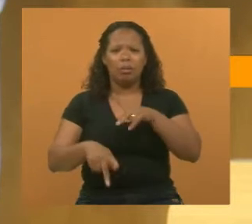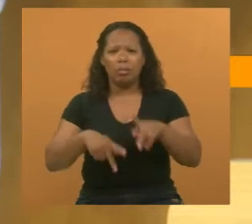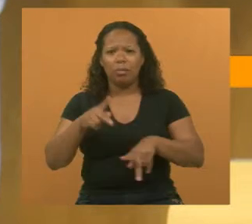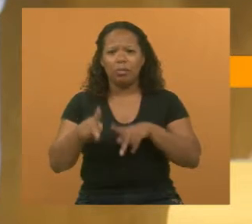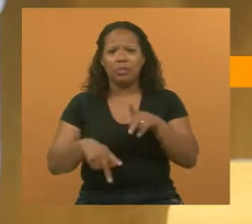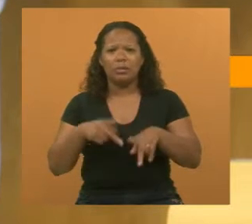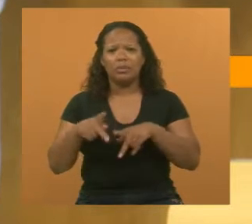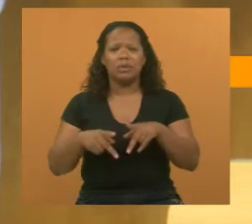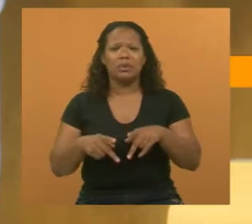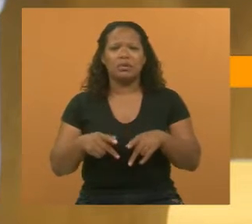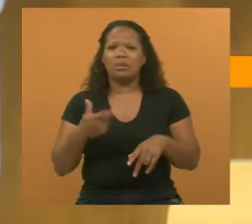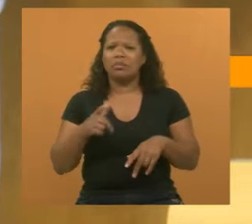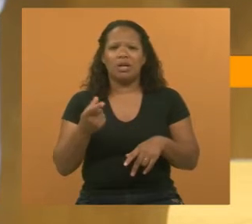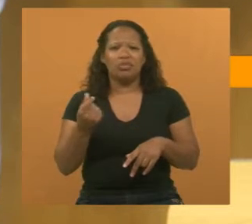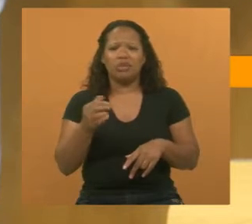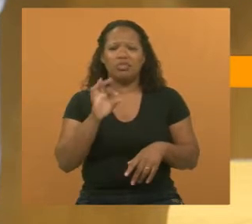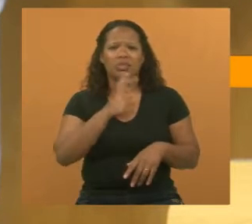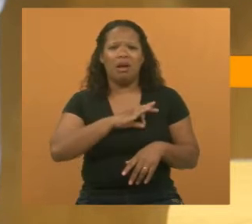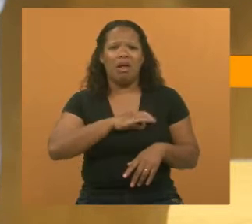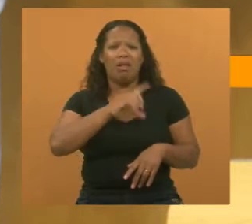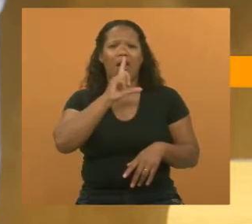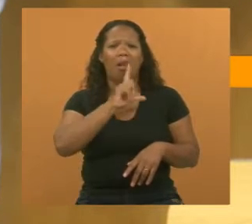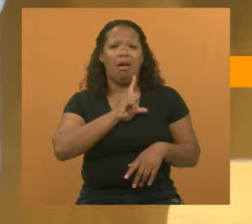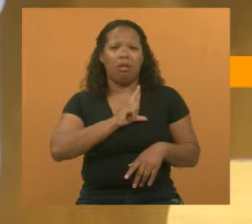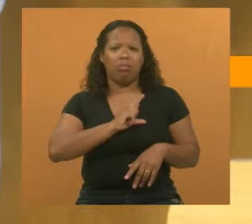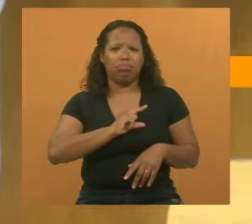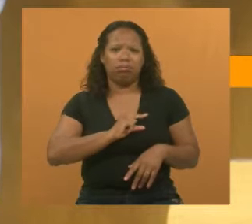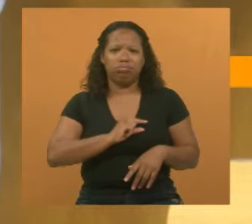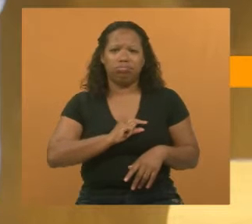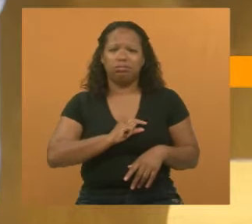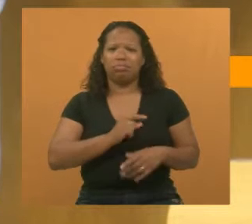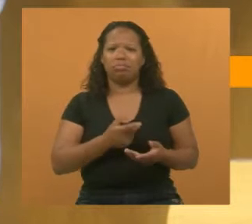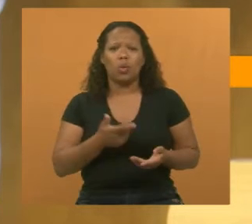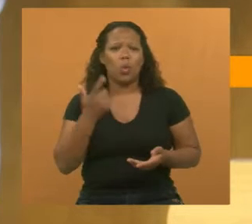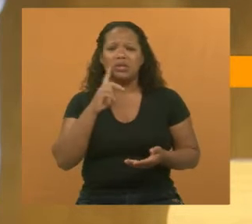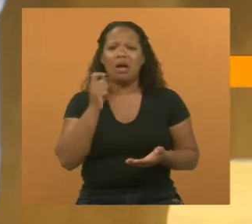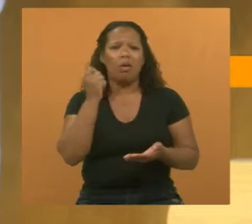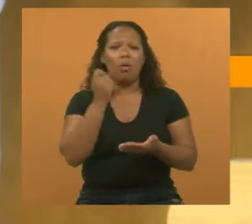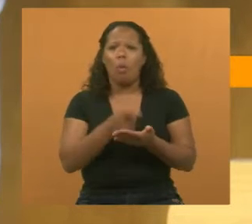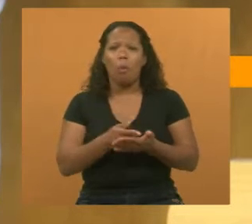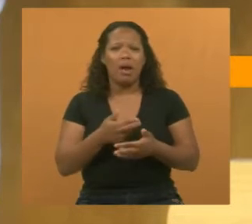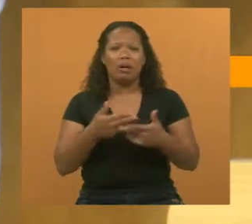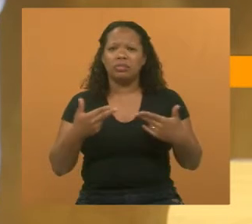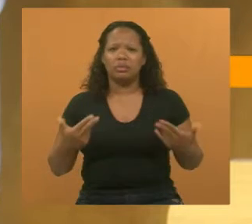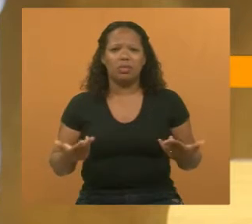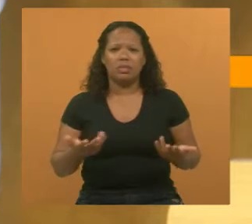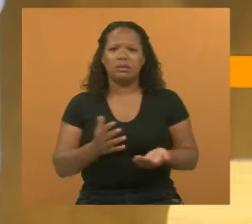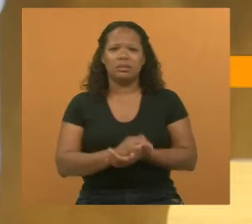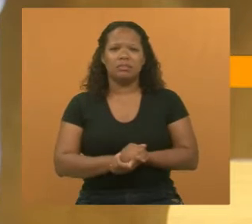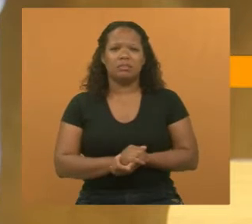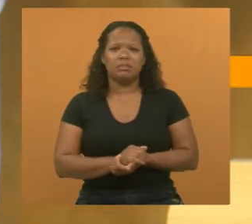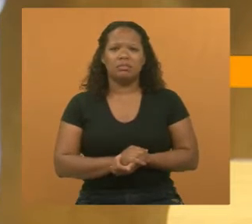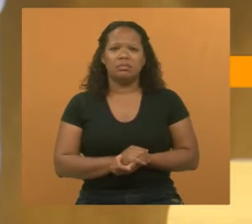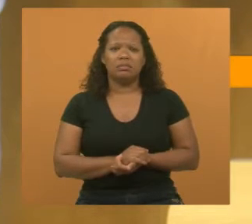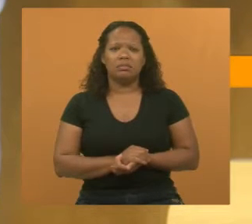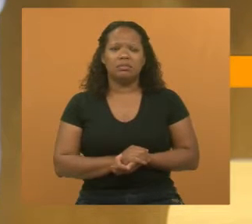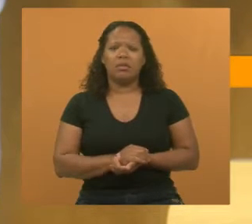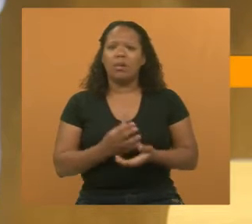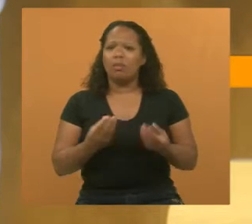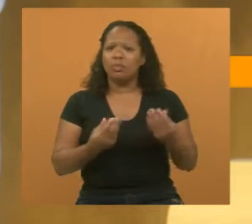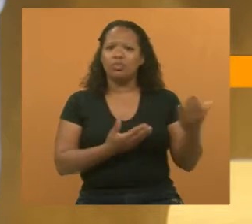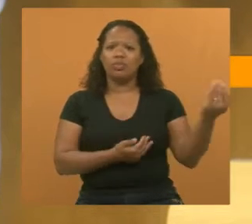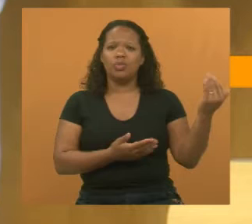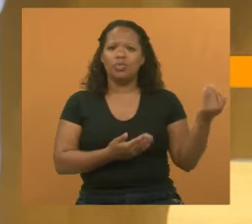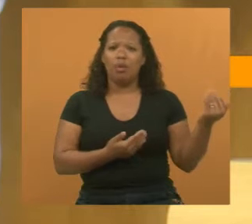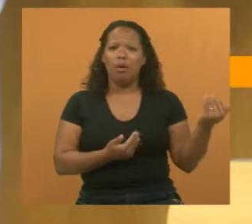o poder de compra, o salário mínimo nos últimos anos está perdendo o poder de compra. Nós temos aí muitos jovens